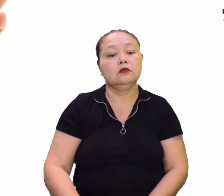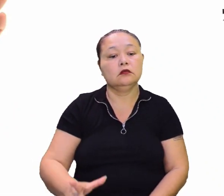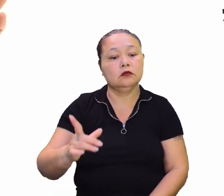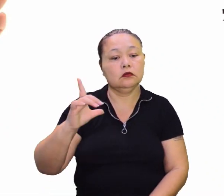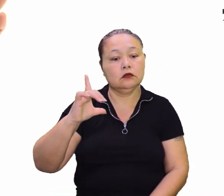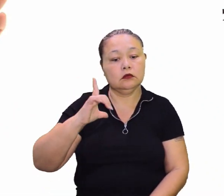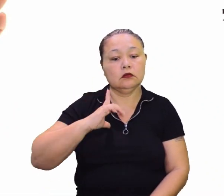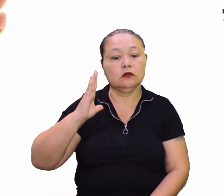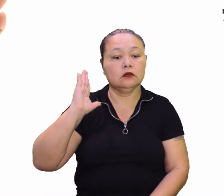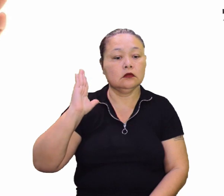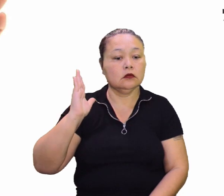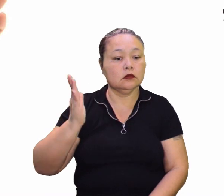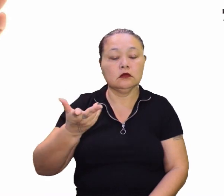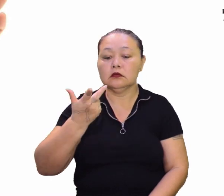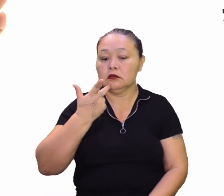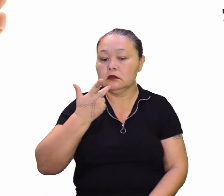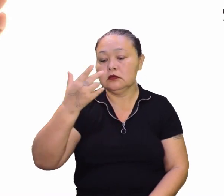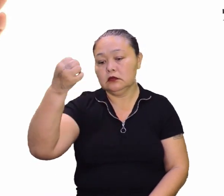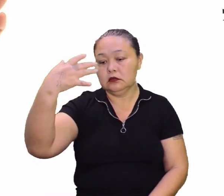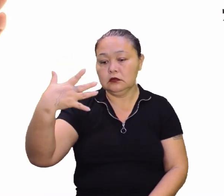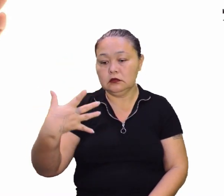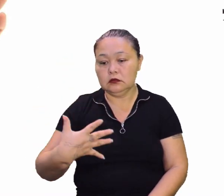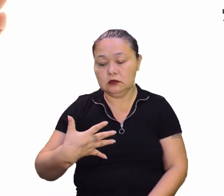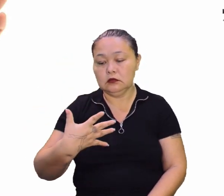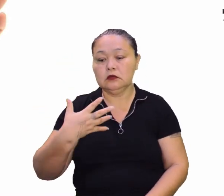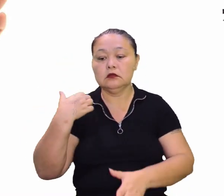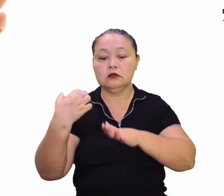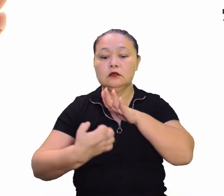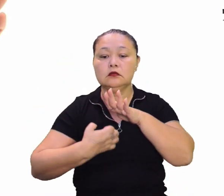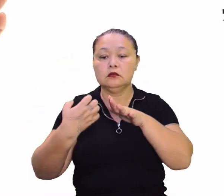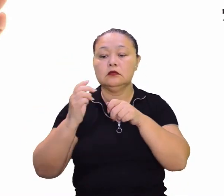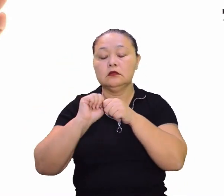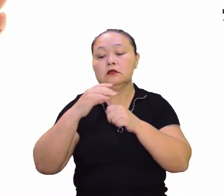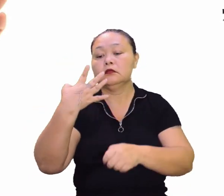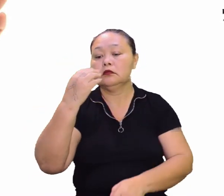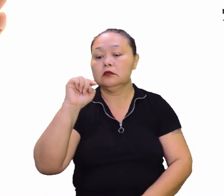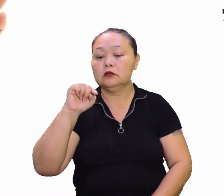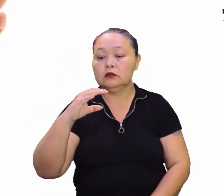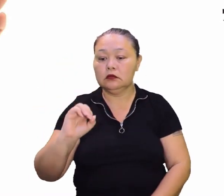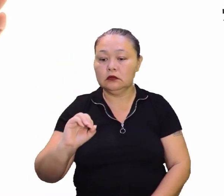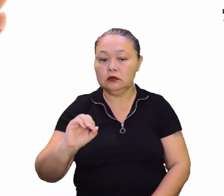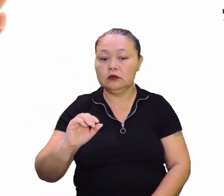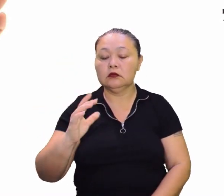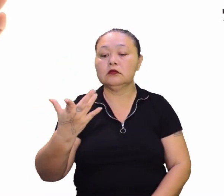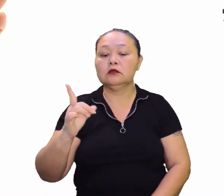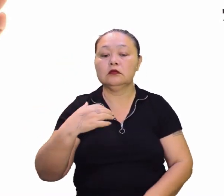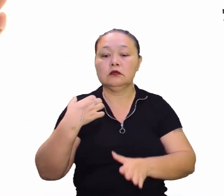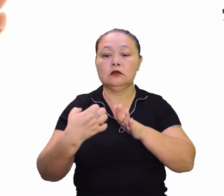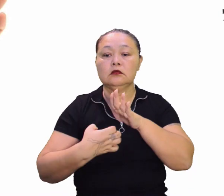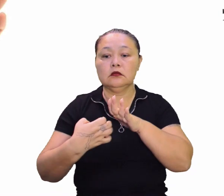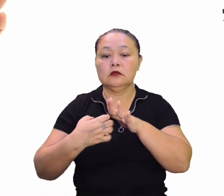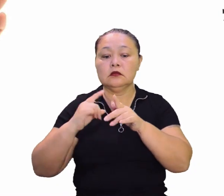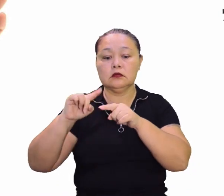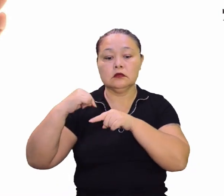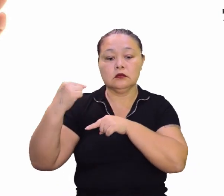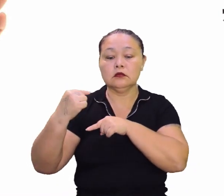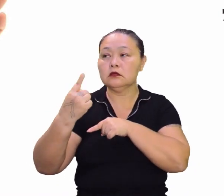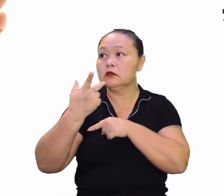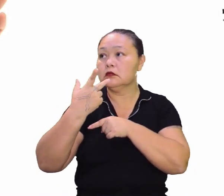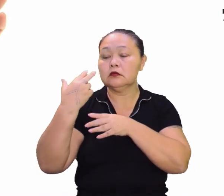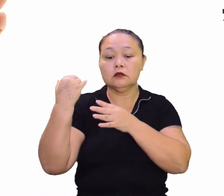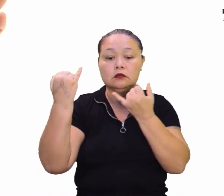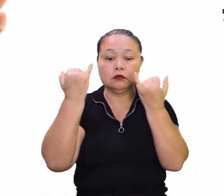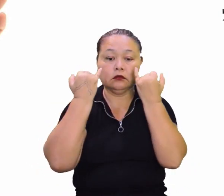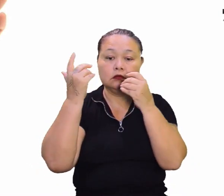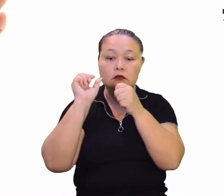Inclusive, já com aquilo que explicamos, a indústria 4.0. Muito bem. E antes de passar, professor Jorge, só falar algumas